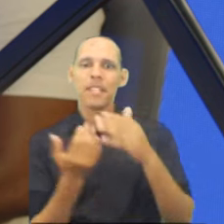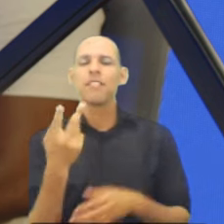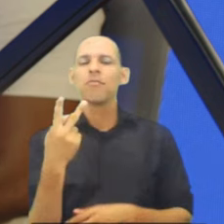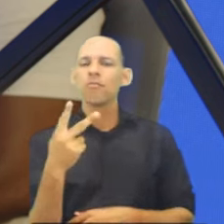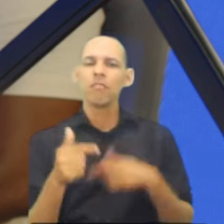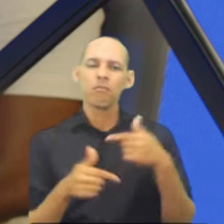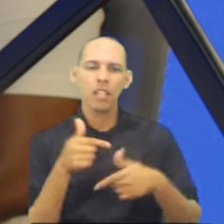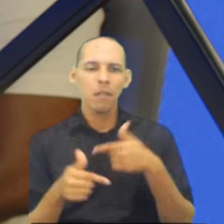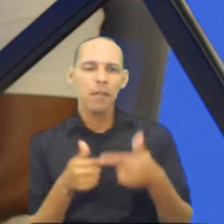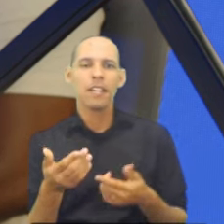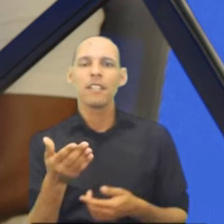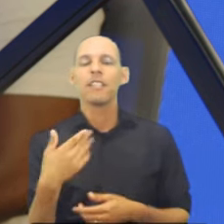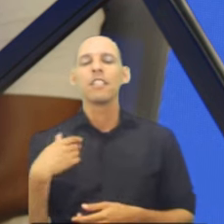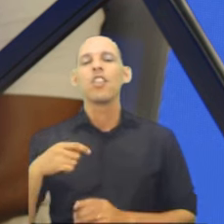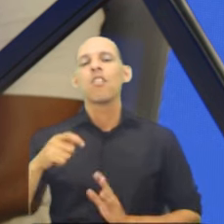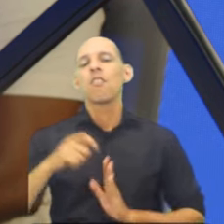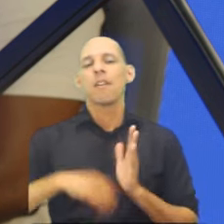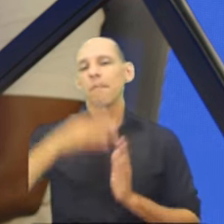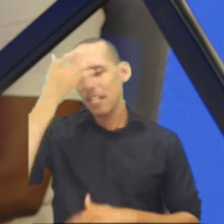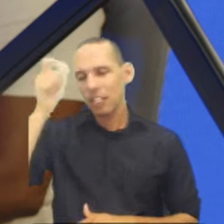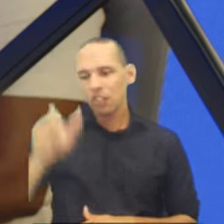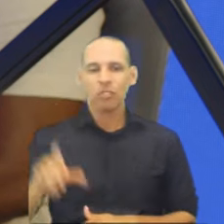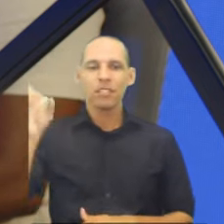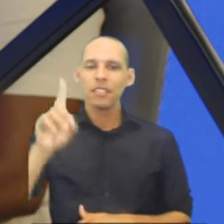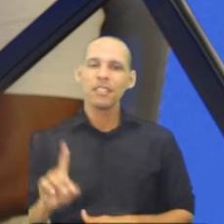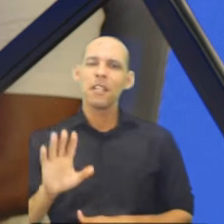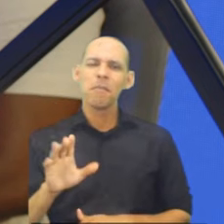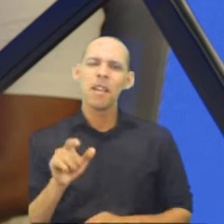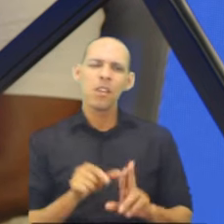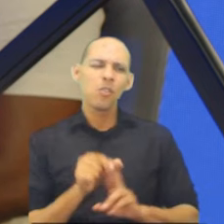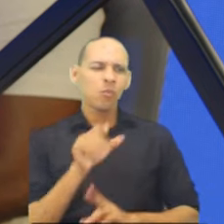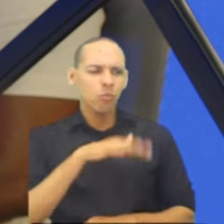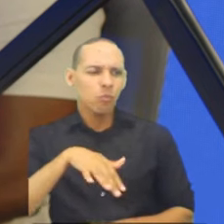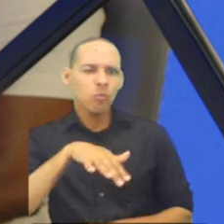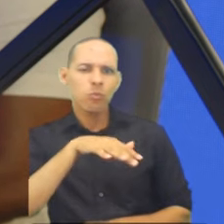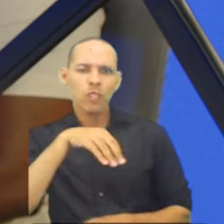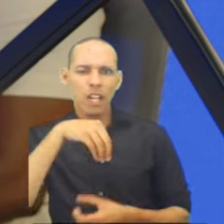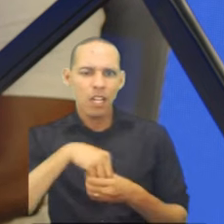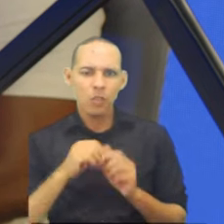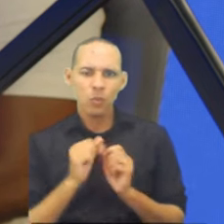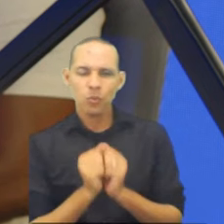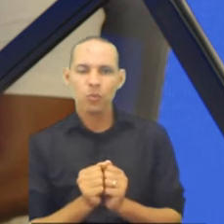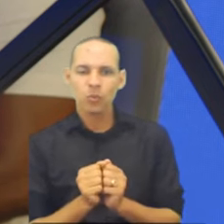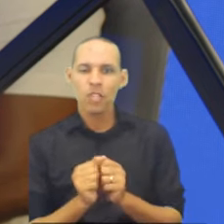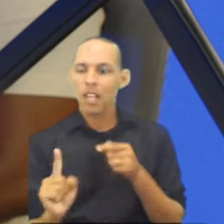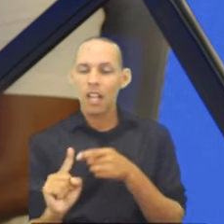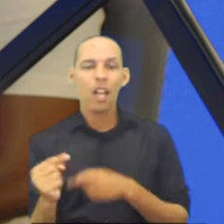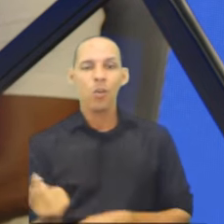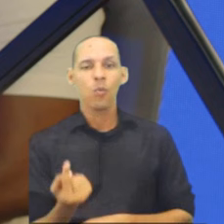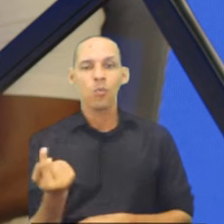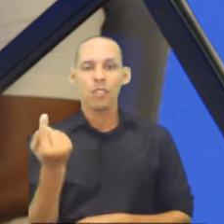você Ah tua empresa você que trabalha com isso vai contratar uma pessoa com deficiência mas todo mundo na unidade que ela vai